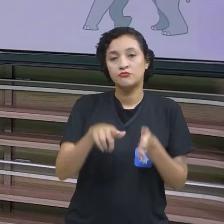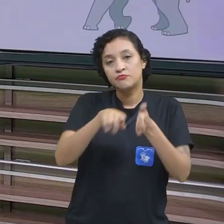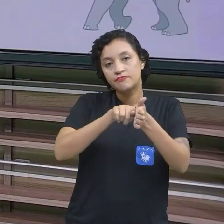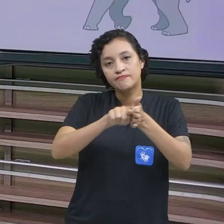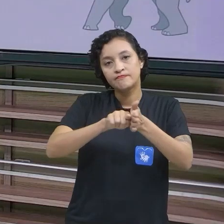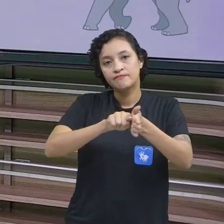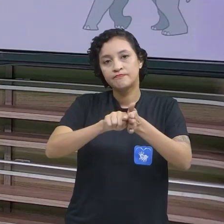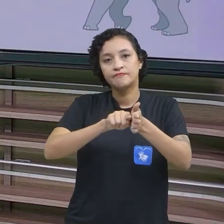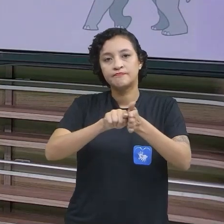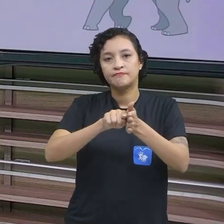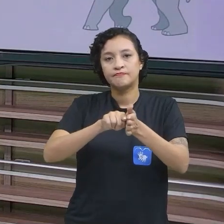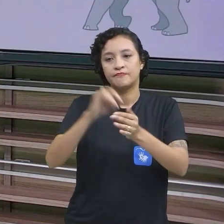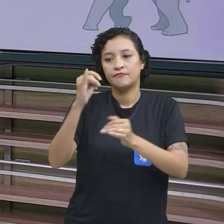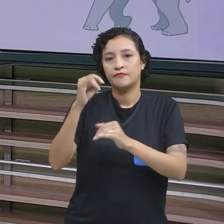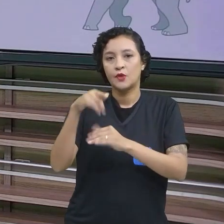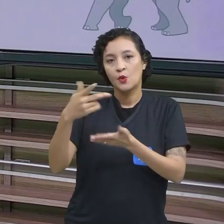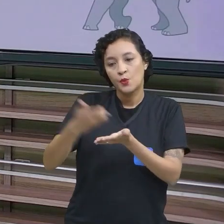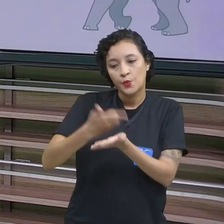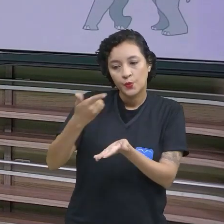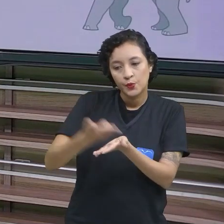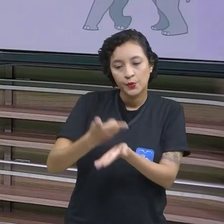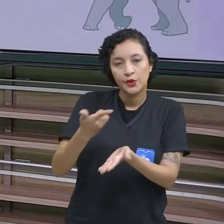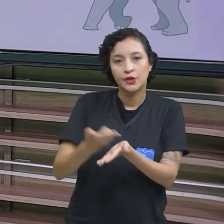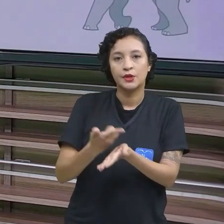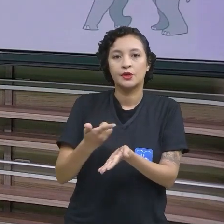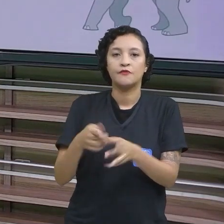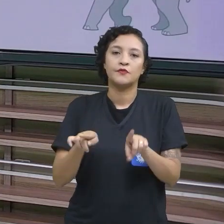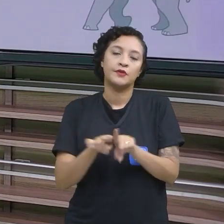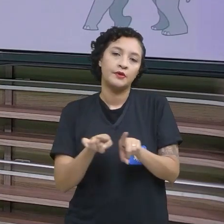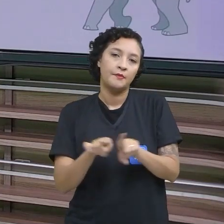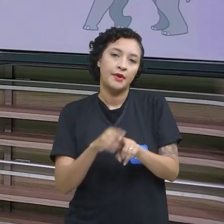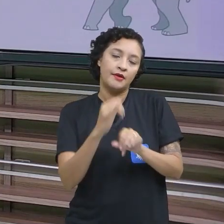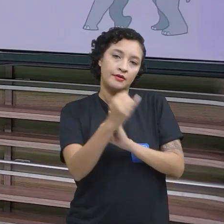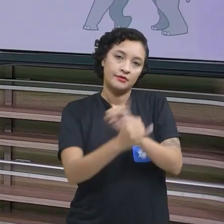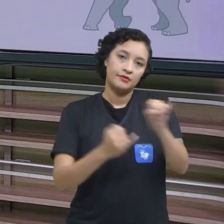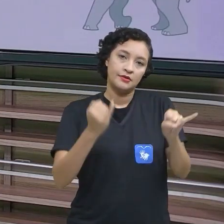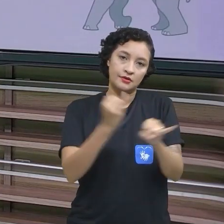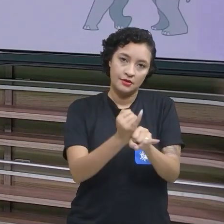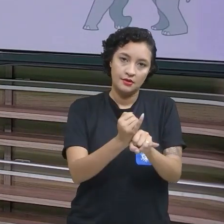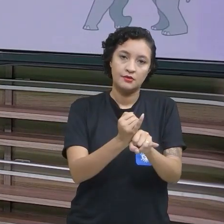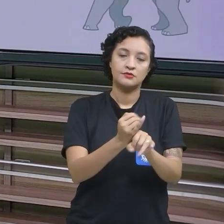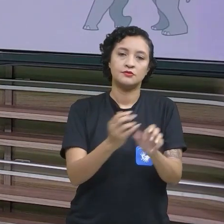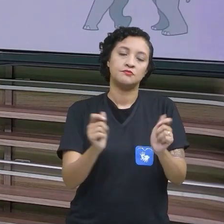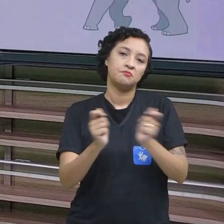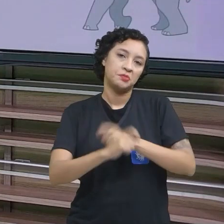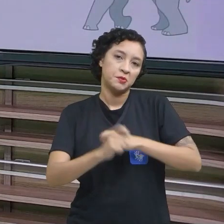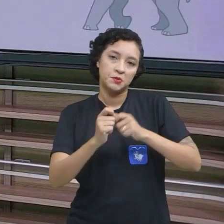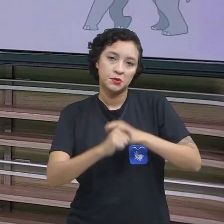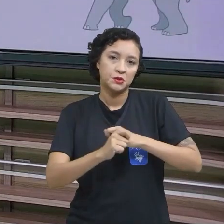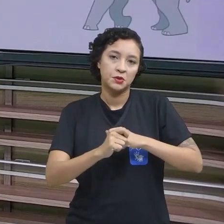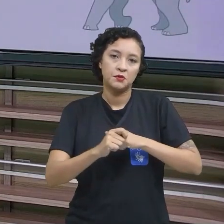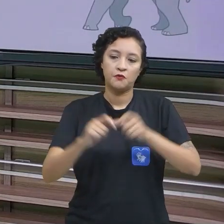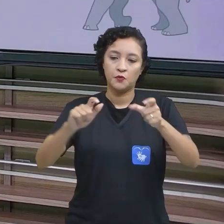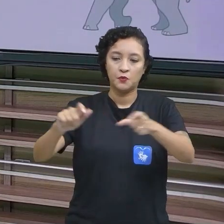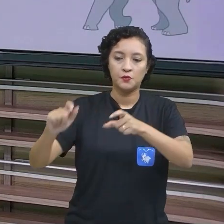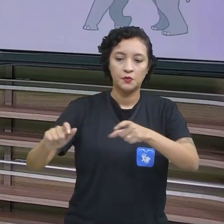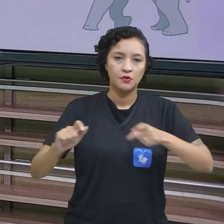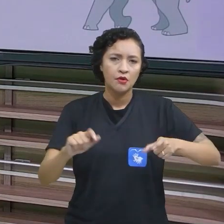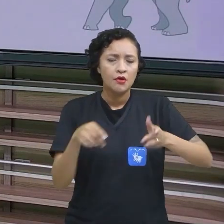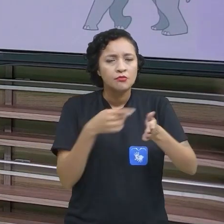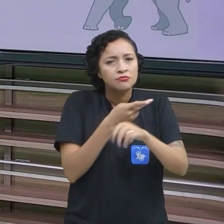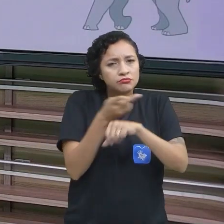pesquisa. Você pode buscar no seu livro didático, você pode buscar na internet, você pode buscar em outras fontes sobre o